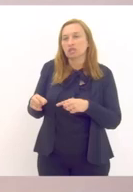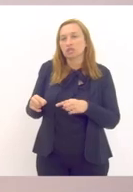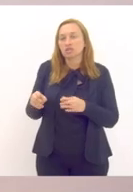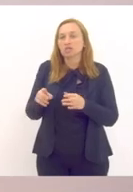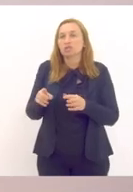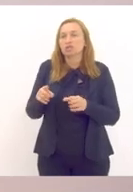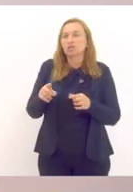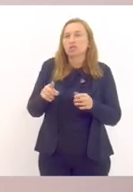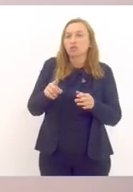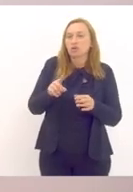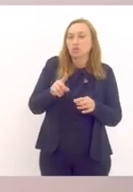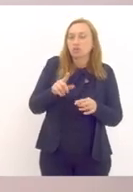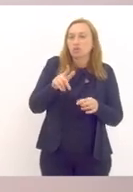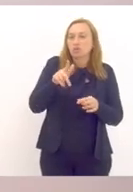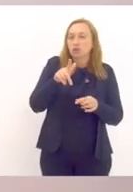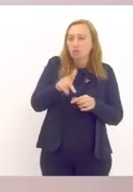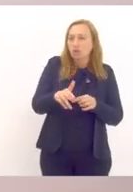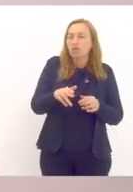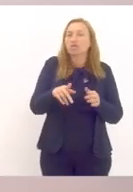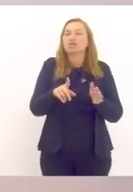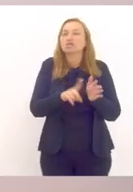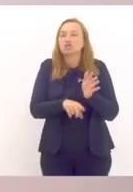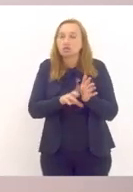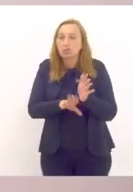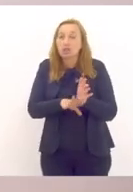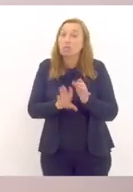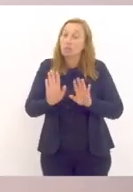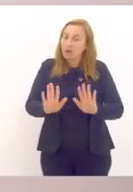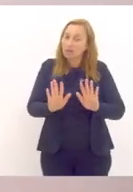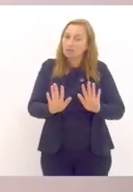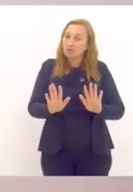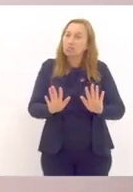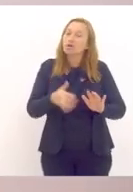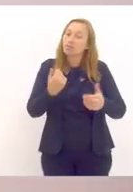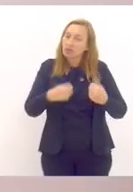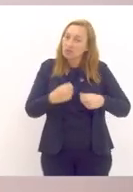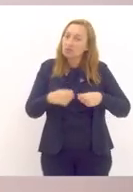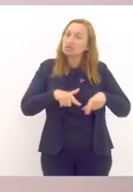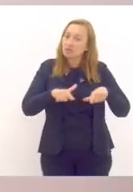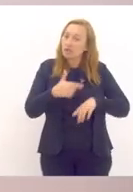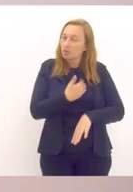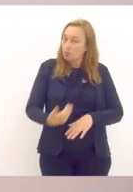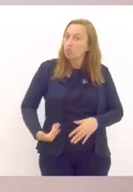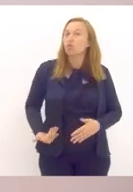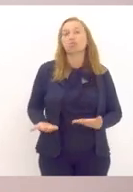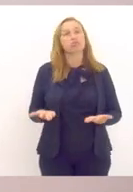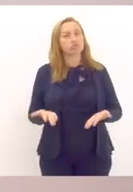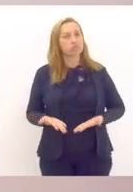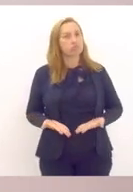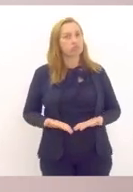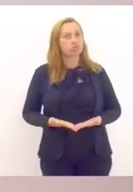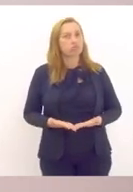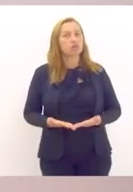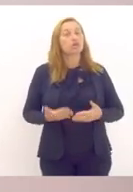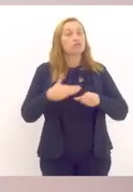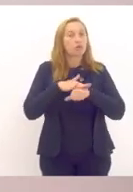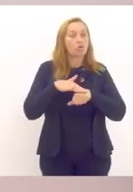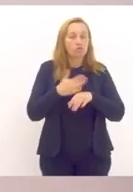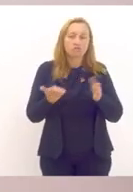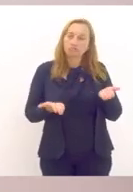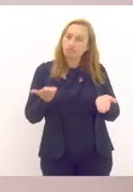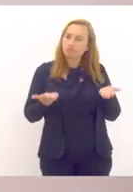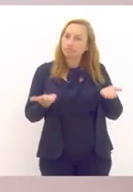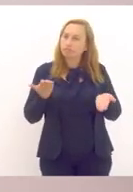a despesa, corta a despesa. Mas, espera aí, a gente tem que entregar serviço público. O Estado não existe para nada. Então, se nós conseguimos ter uma conversa